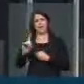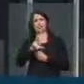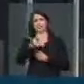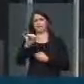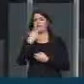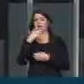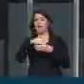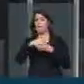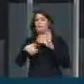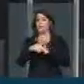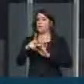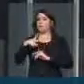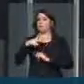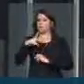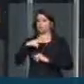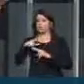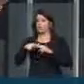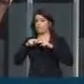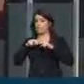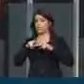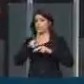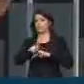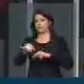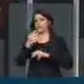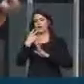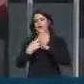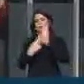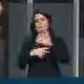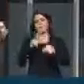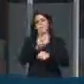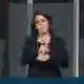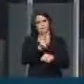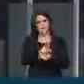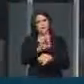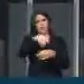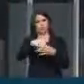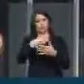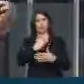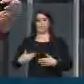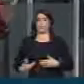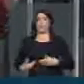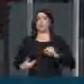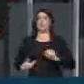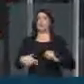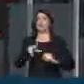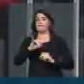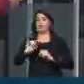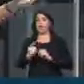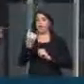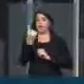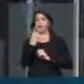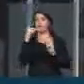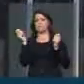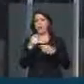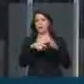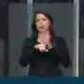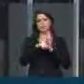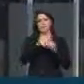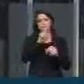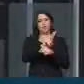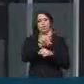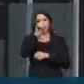de monopólio privado e, como tal, com regulação e fiscalização pelo poder público, que é a única instância que consegue